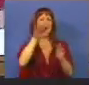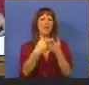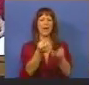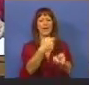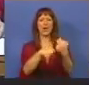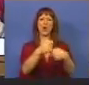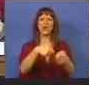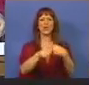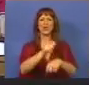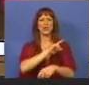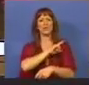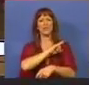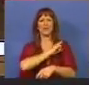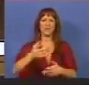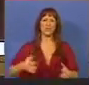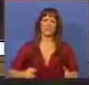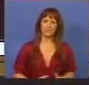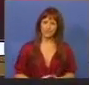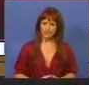negócios privados.